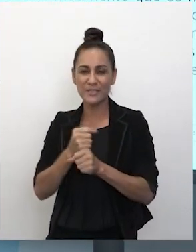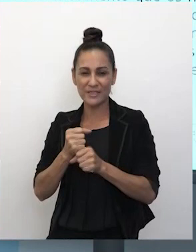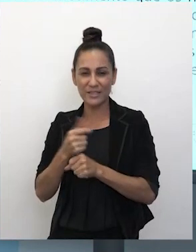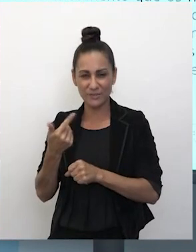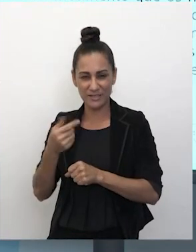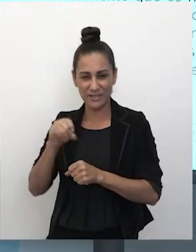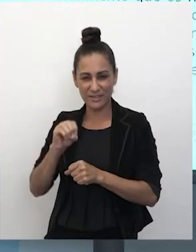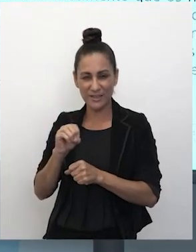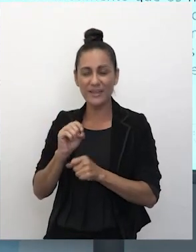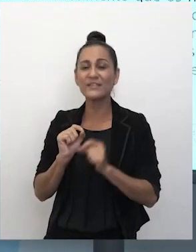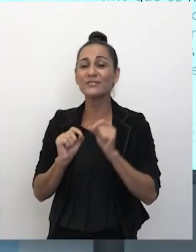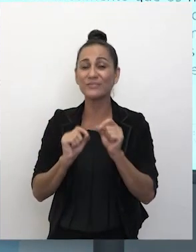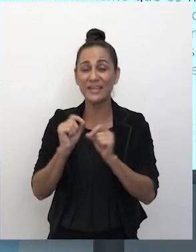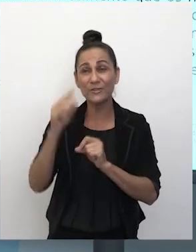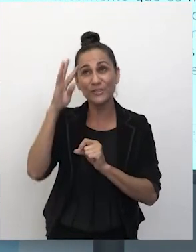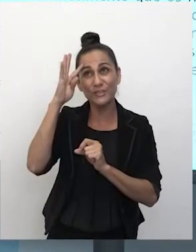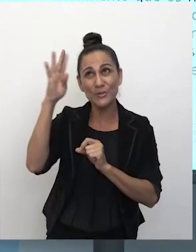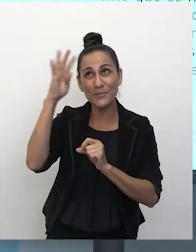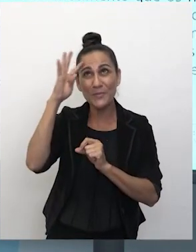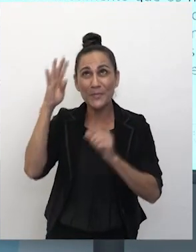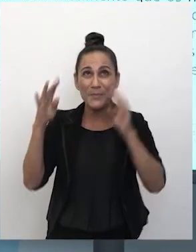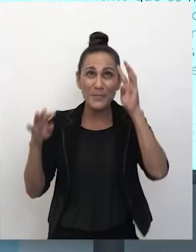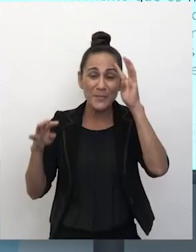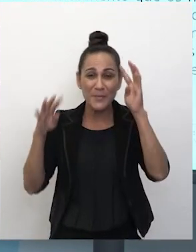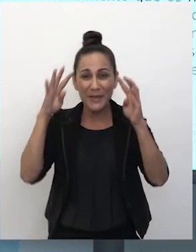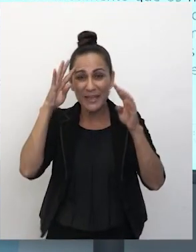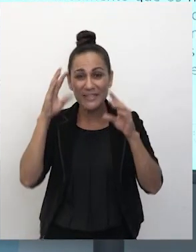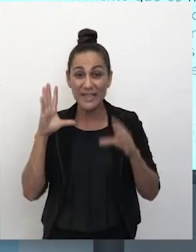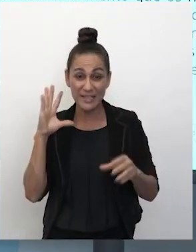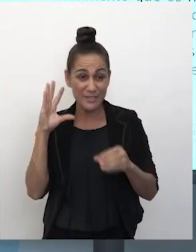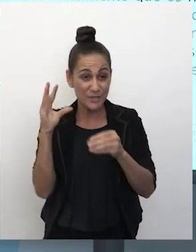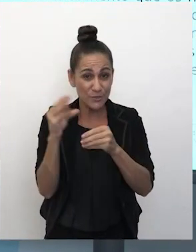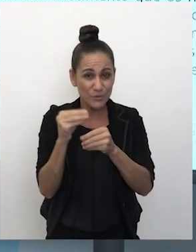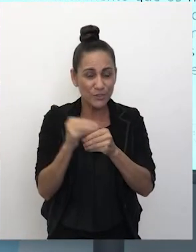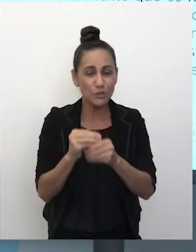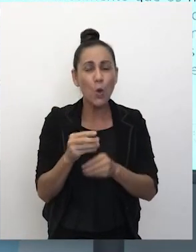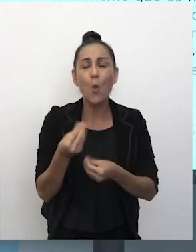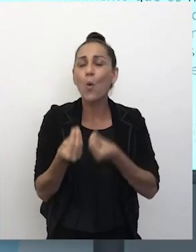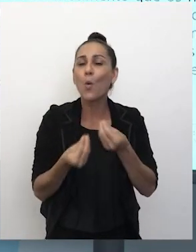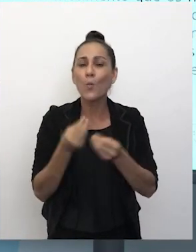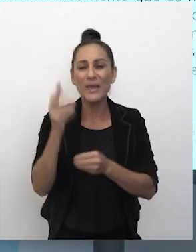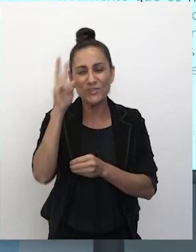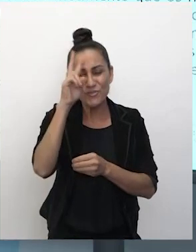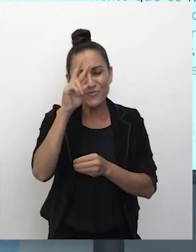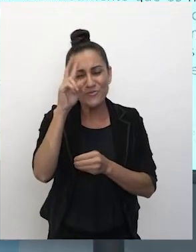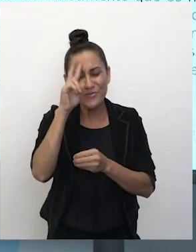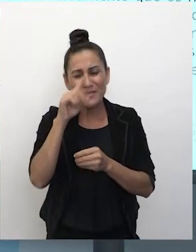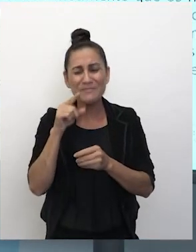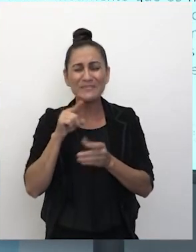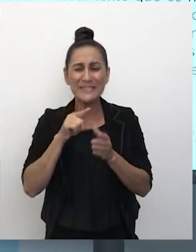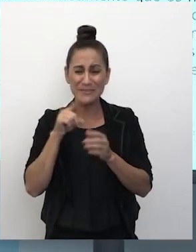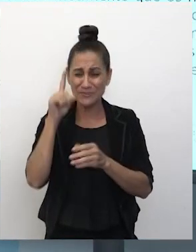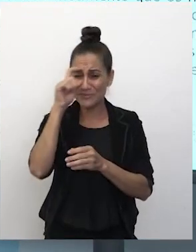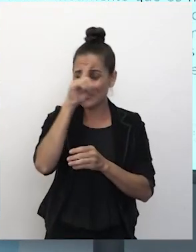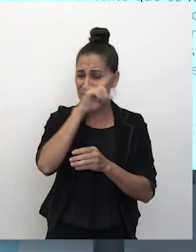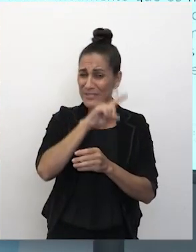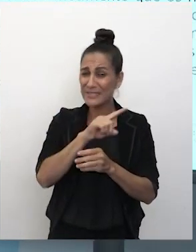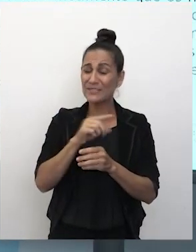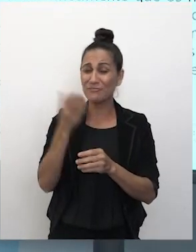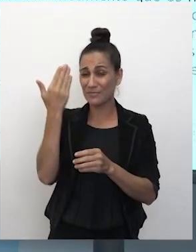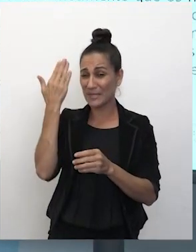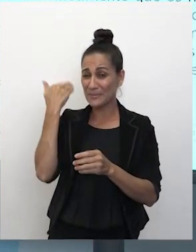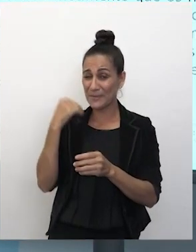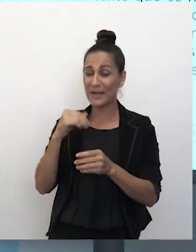quando a gente pensa nessa sondagem que a gente acabou de fazer, como é difícil a gente lembrar de nomes, né? Mas agora, se